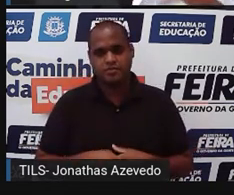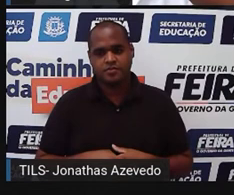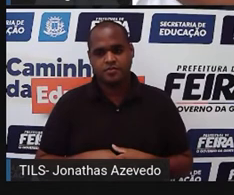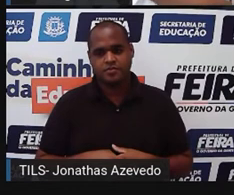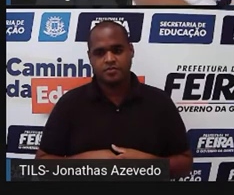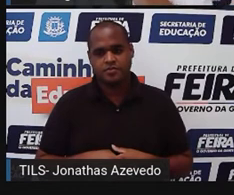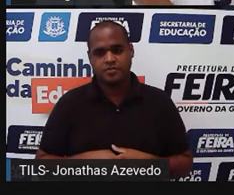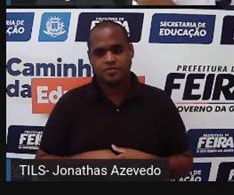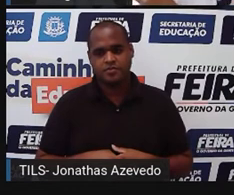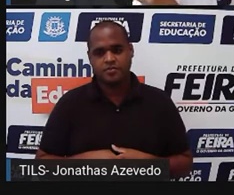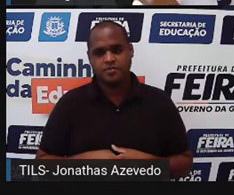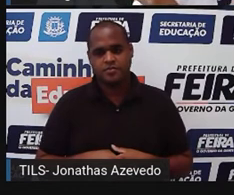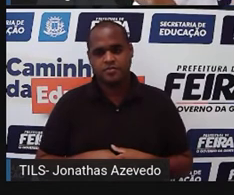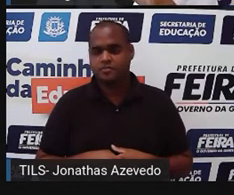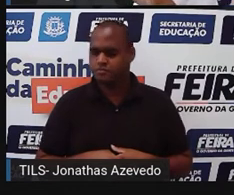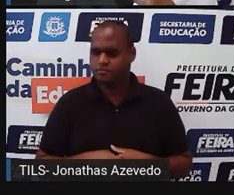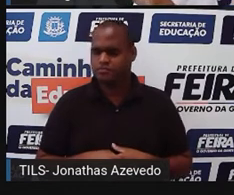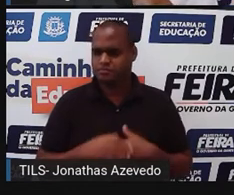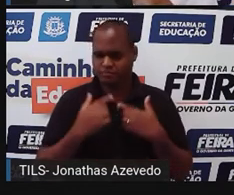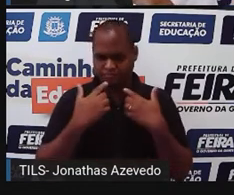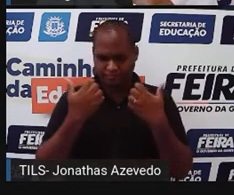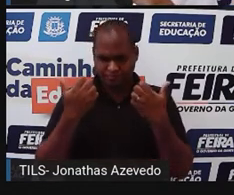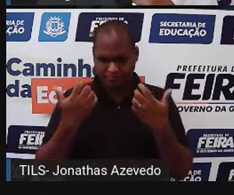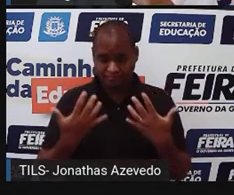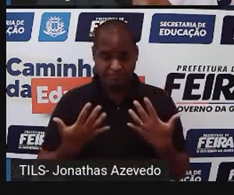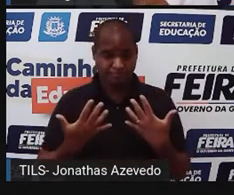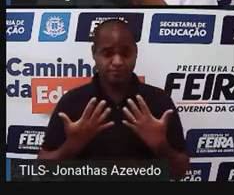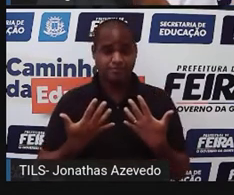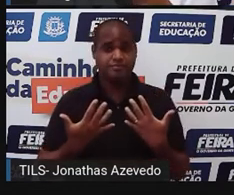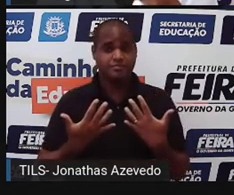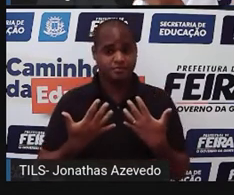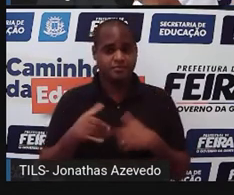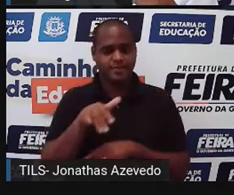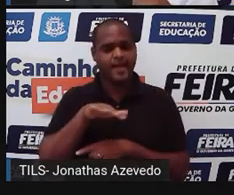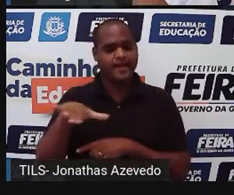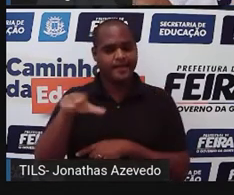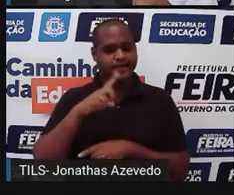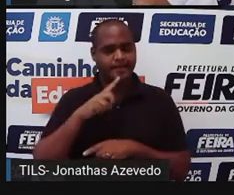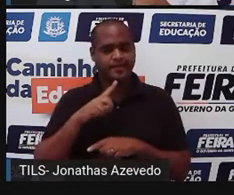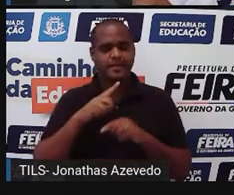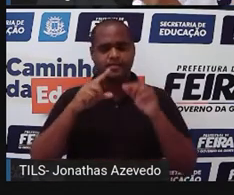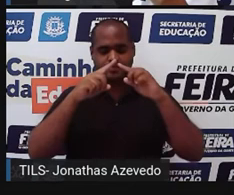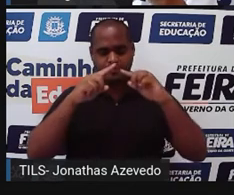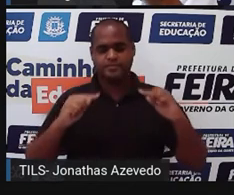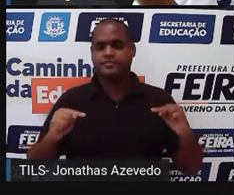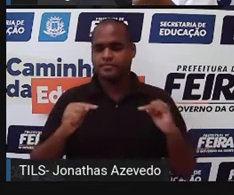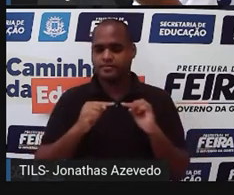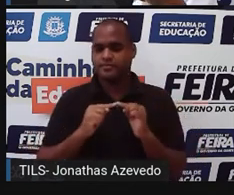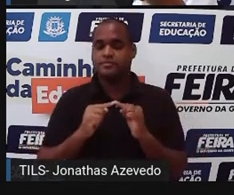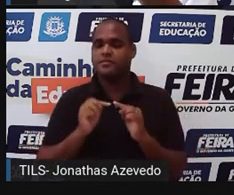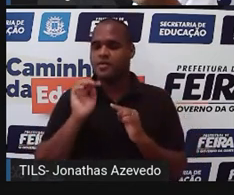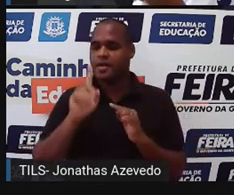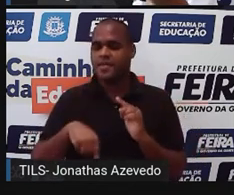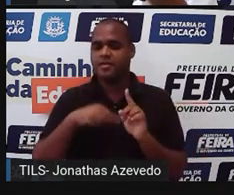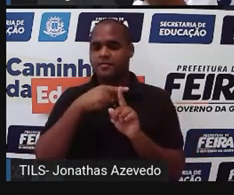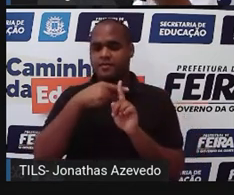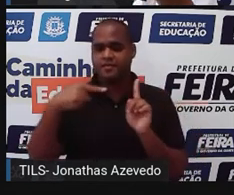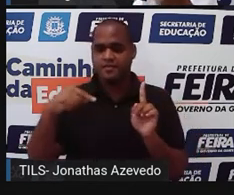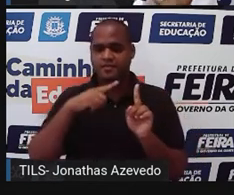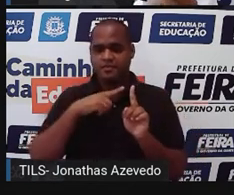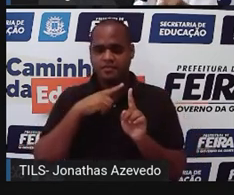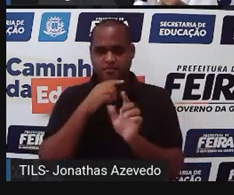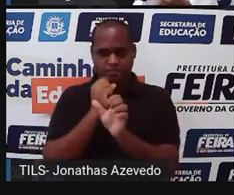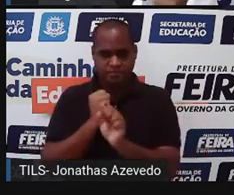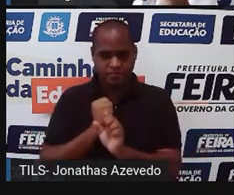bom então professor o senhor quer me dizer que a área de um triângulo é metade da área